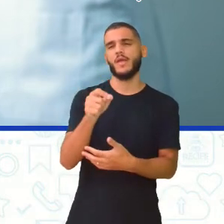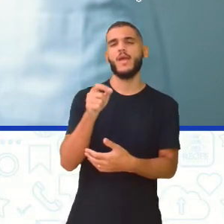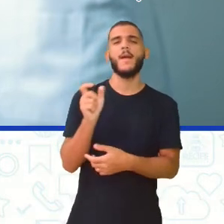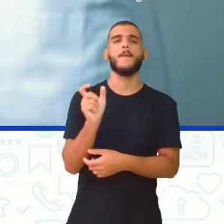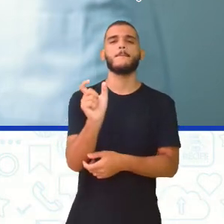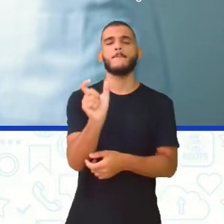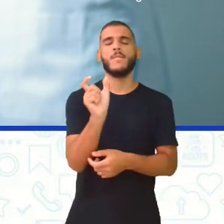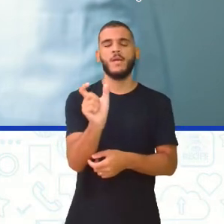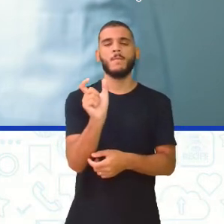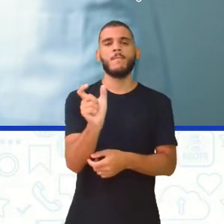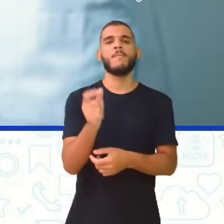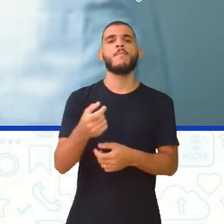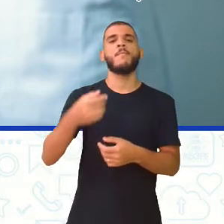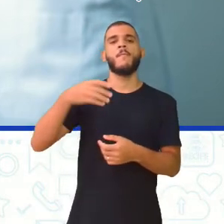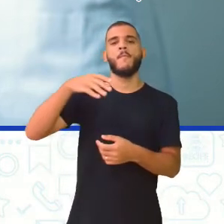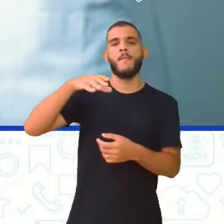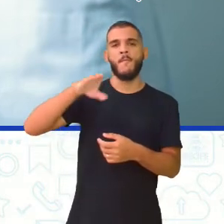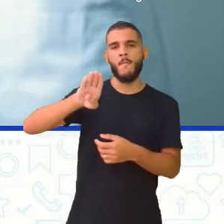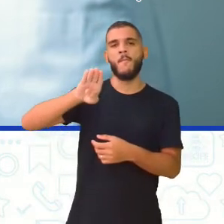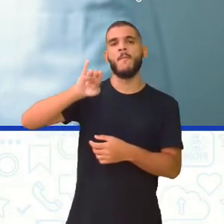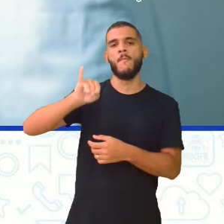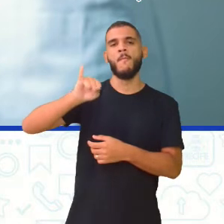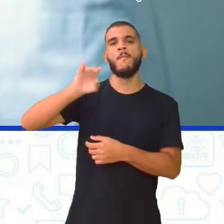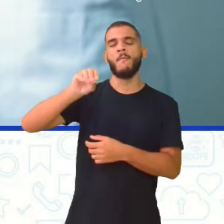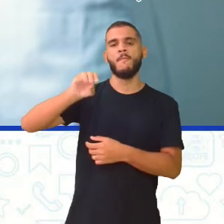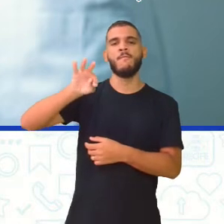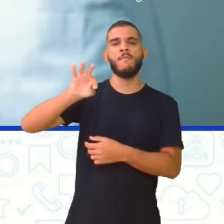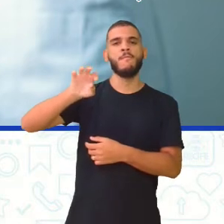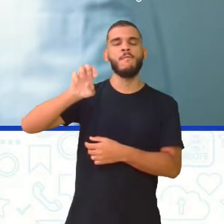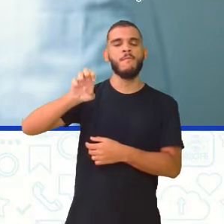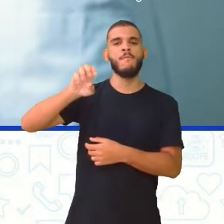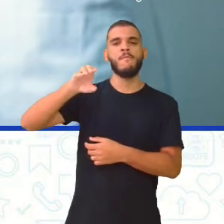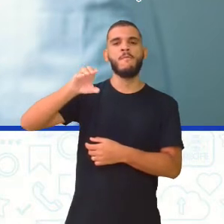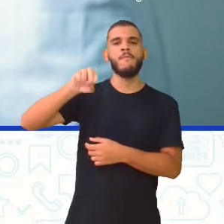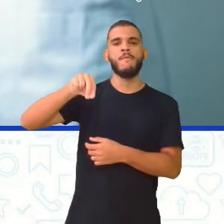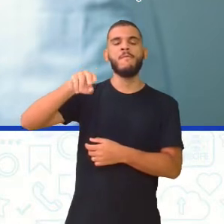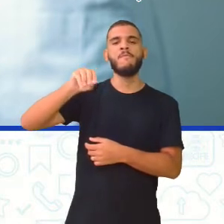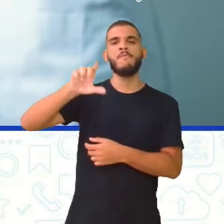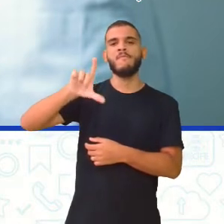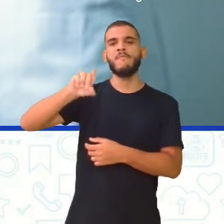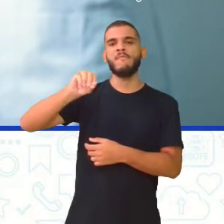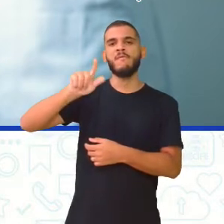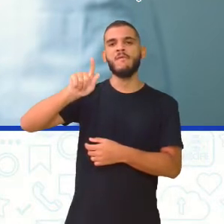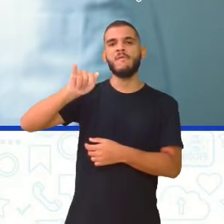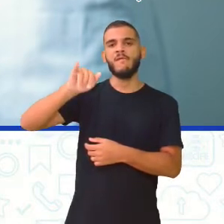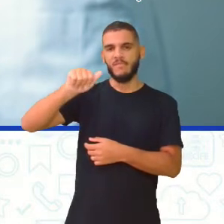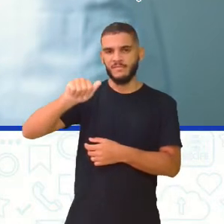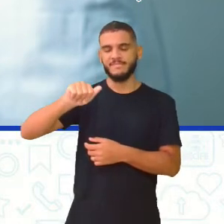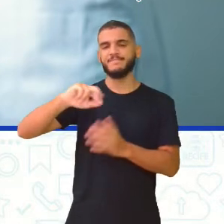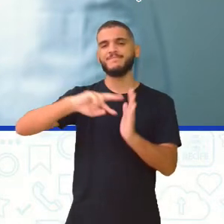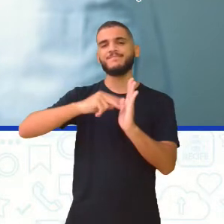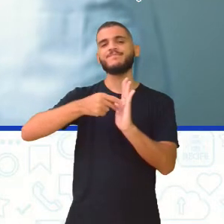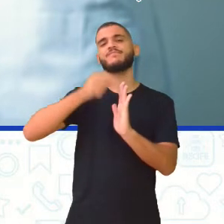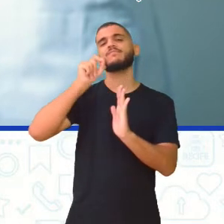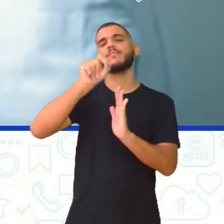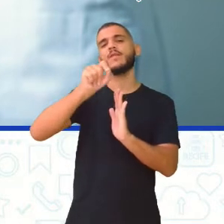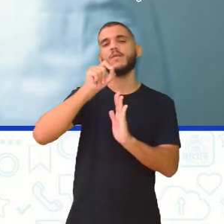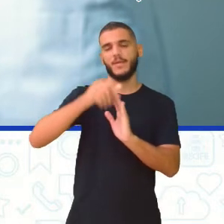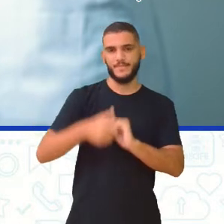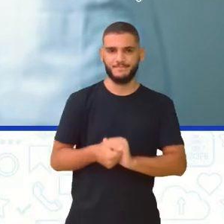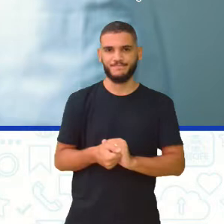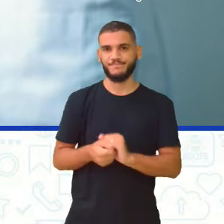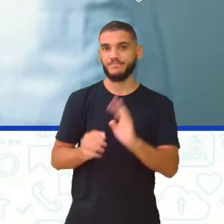palavra biotecnologia, é muito importante a gente saber o significado da palavra. Porque a partir do significado a